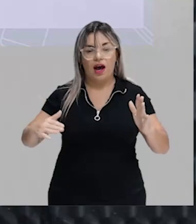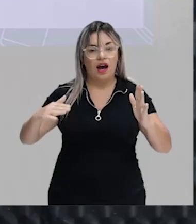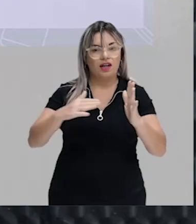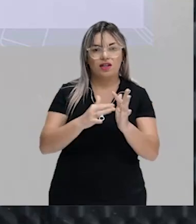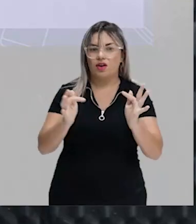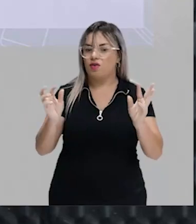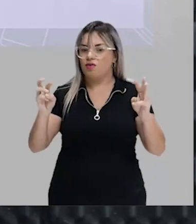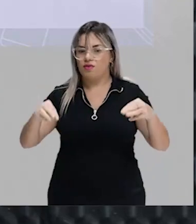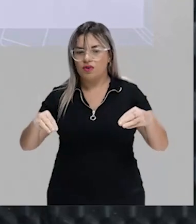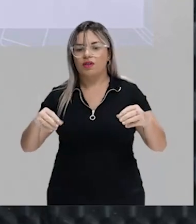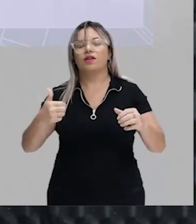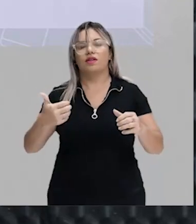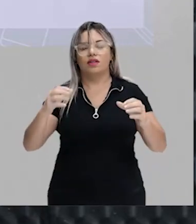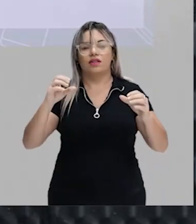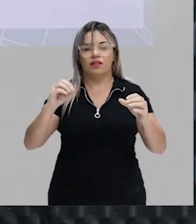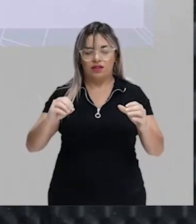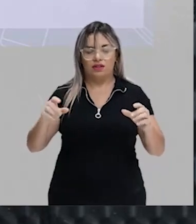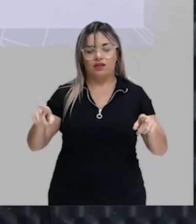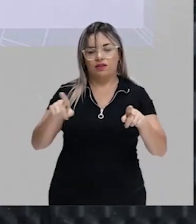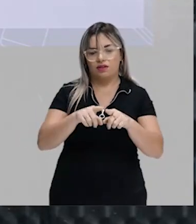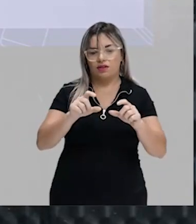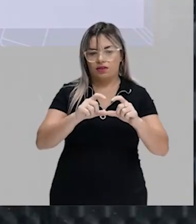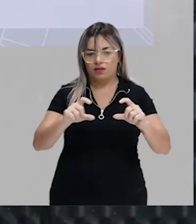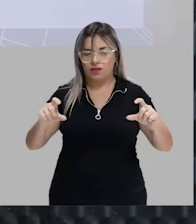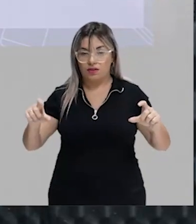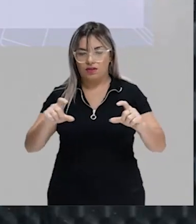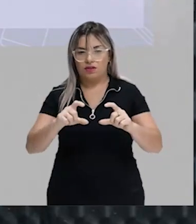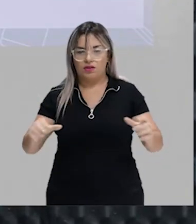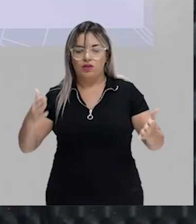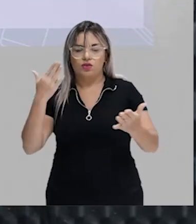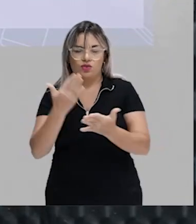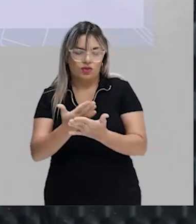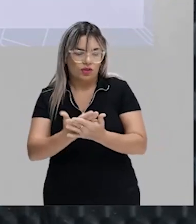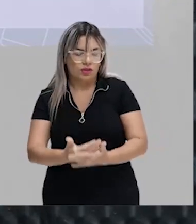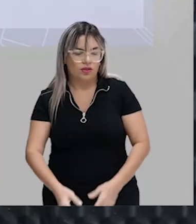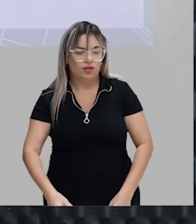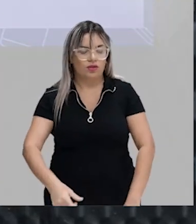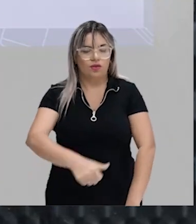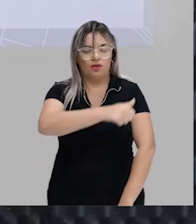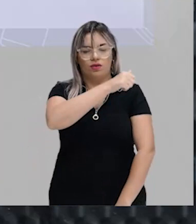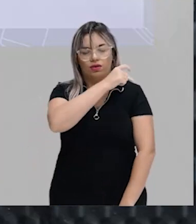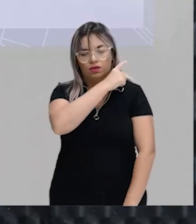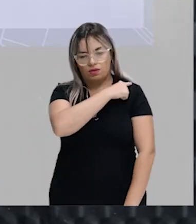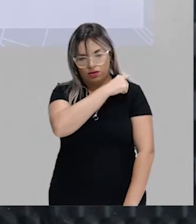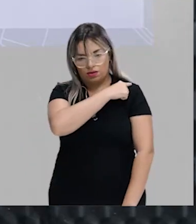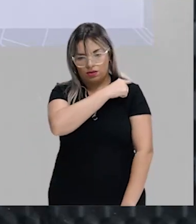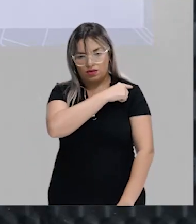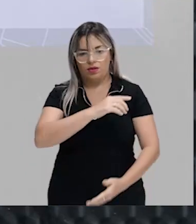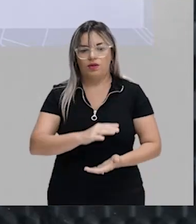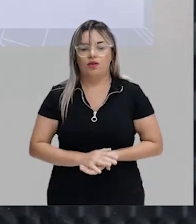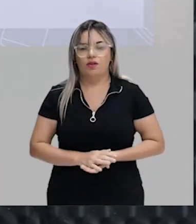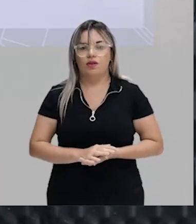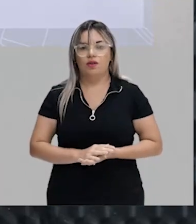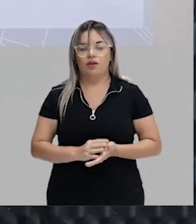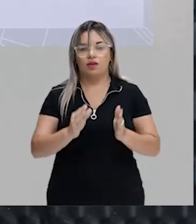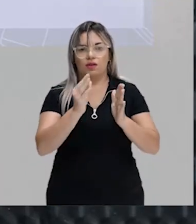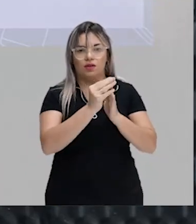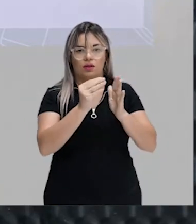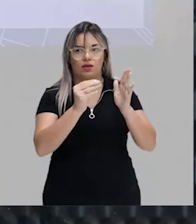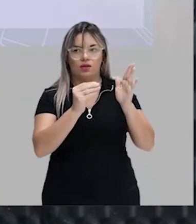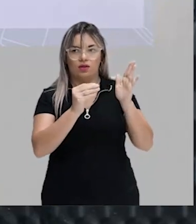você estuda no primeiro ano, em versificação, lá quando nós estamos estudando justamente essa época. Esse assunto aqui é um assunto de